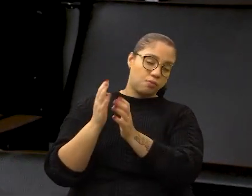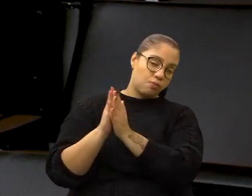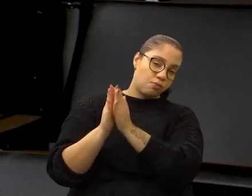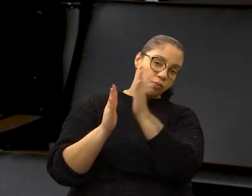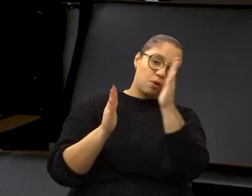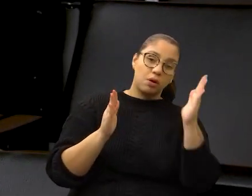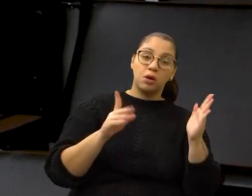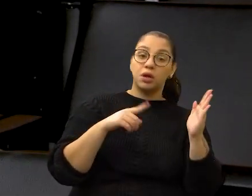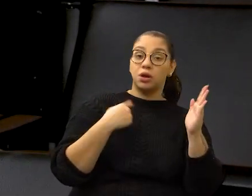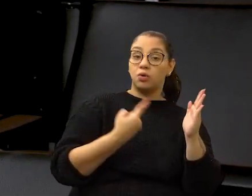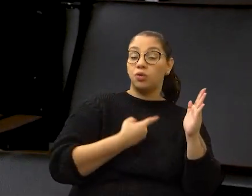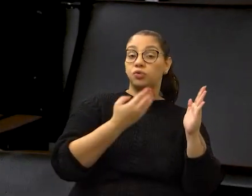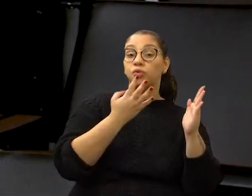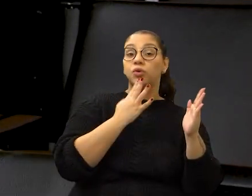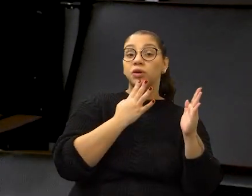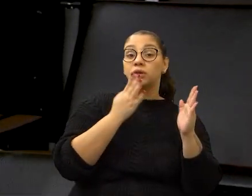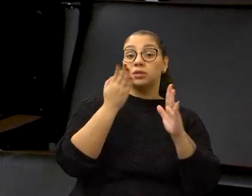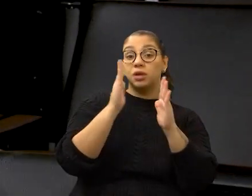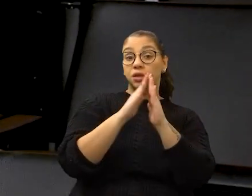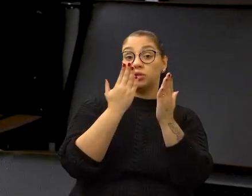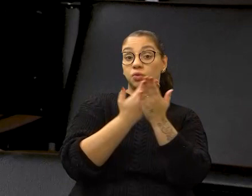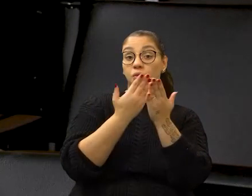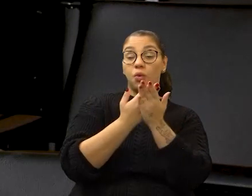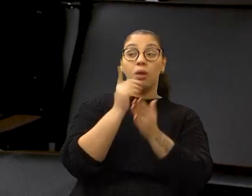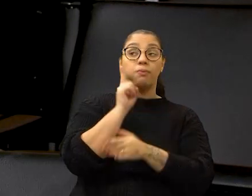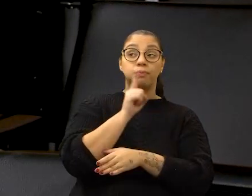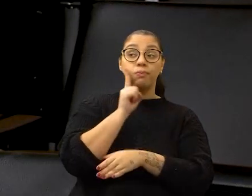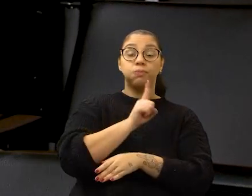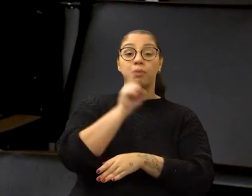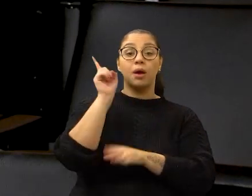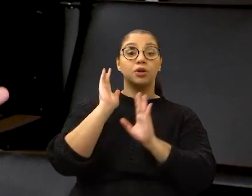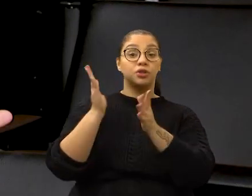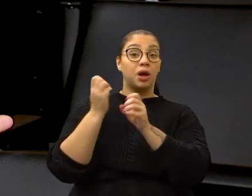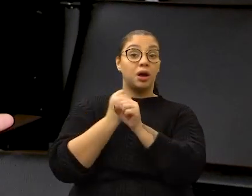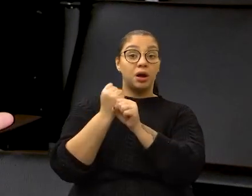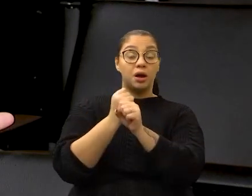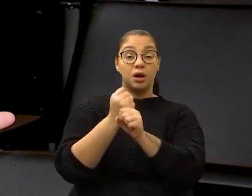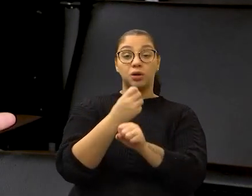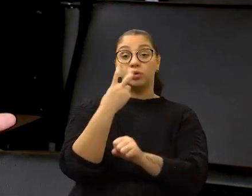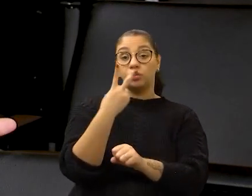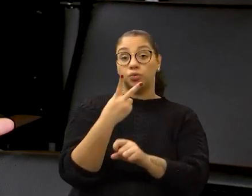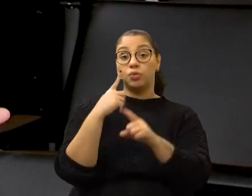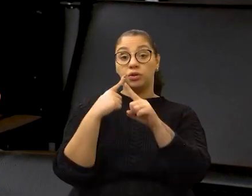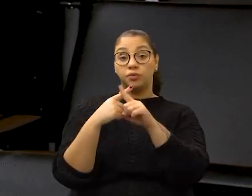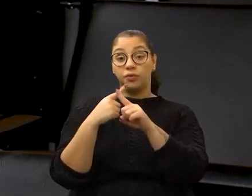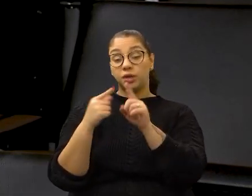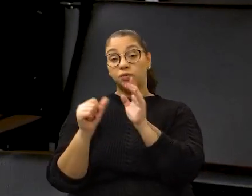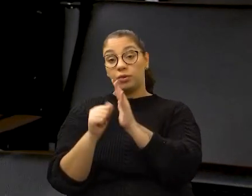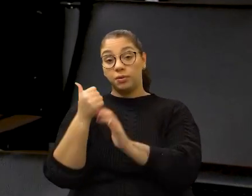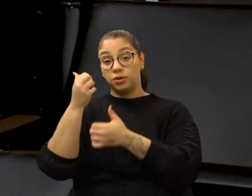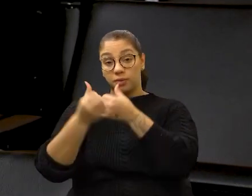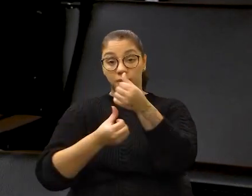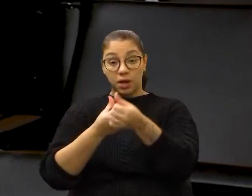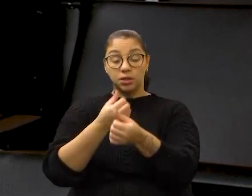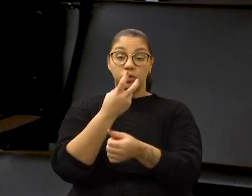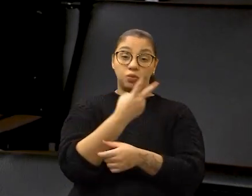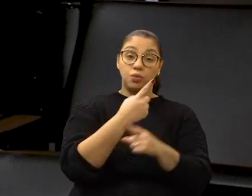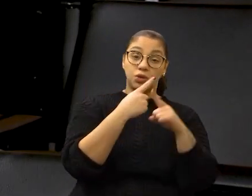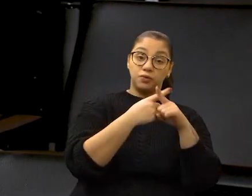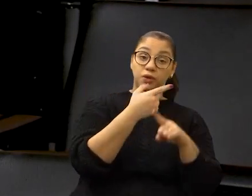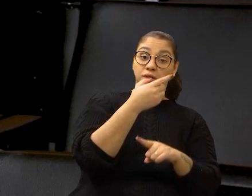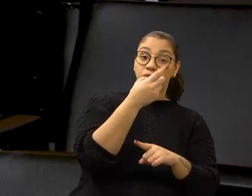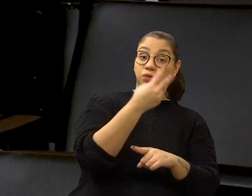trabalho da escola americana, que já faz isso há anos, e eles treinam 2 vezes no primeiro semestre e 2 vezes no segundo